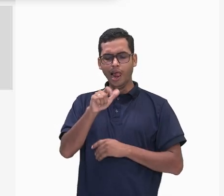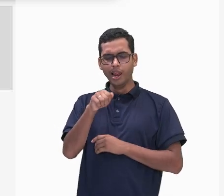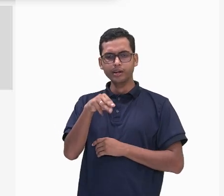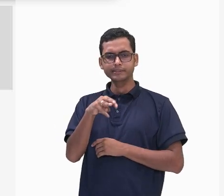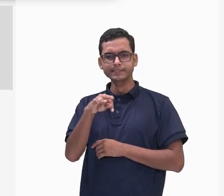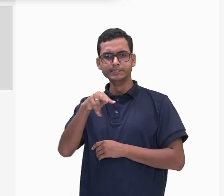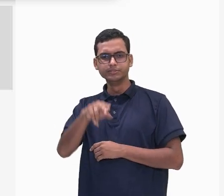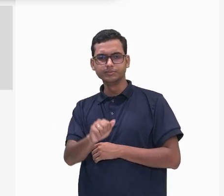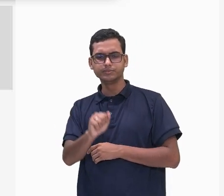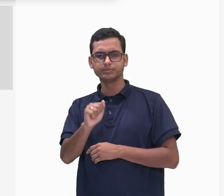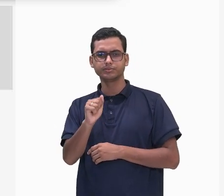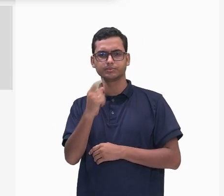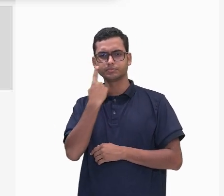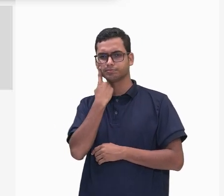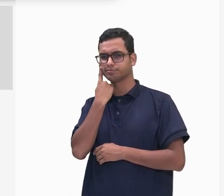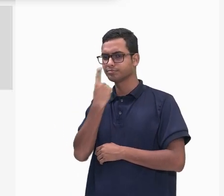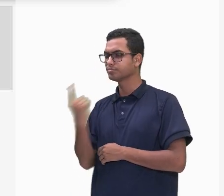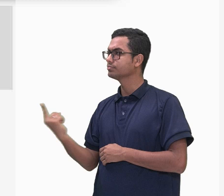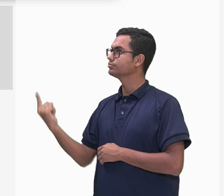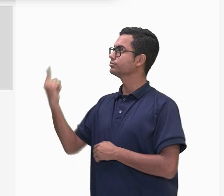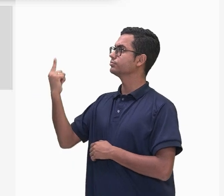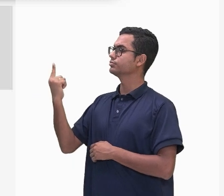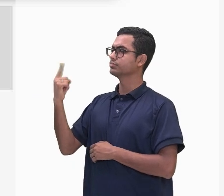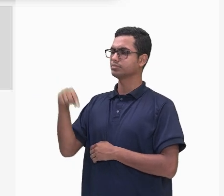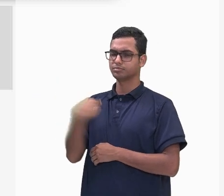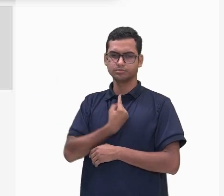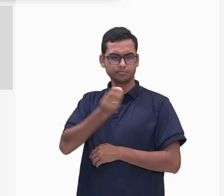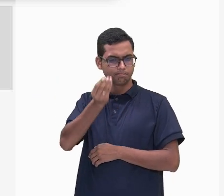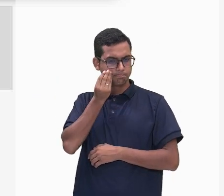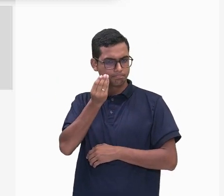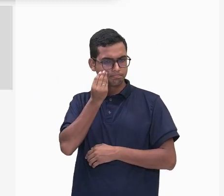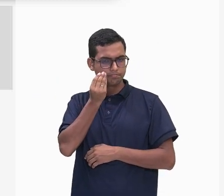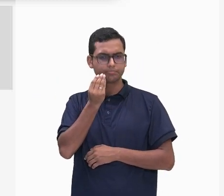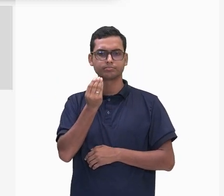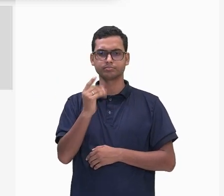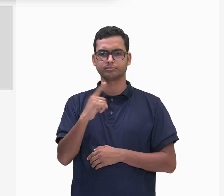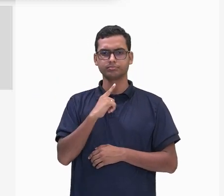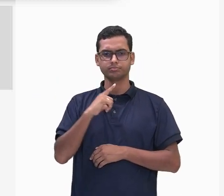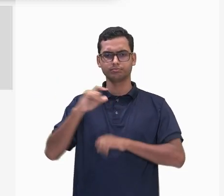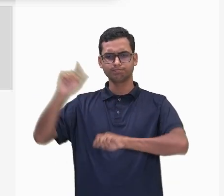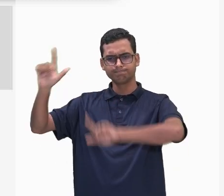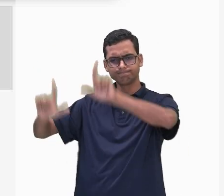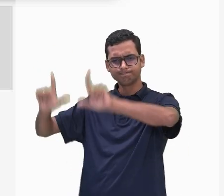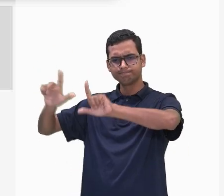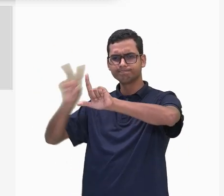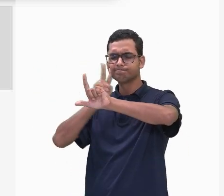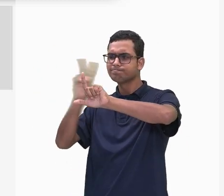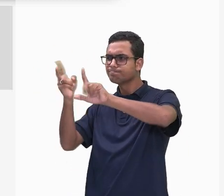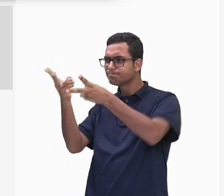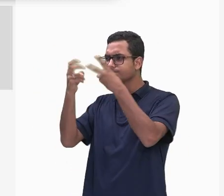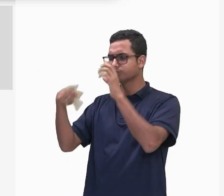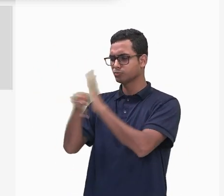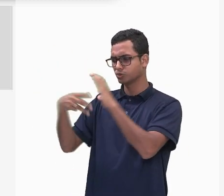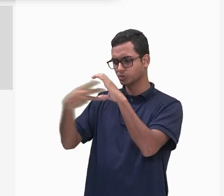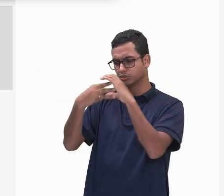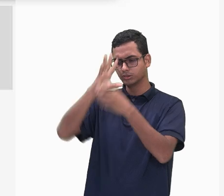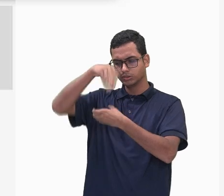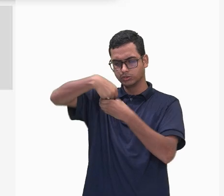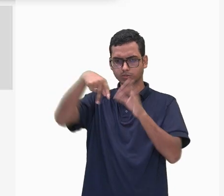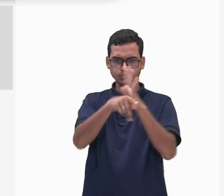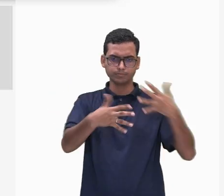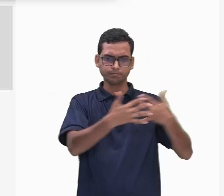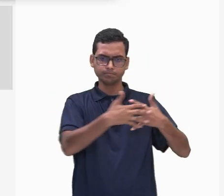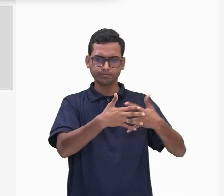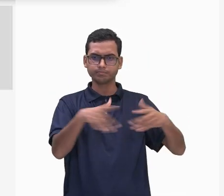manchinha que a gente observou na imagem anterior. Mas no monitor a gente consegue observar as células que compõem aquele tecido.